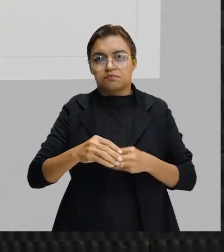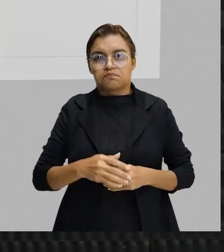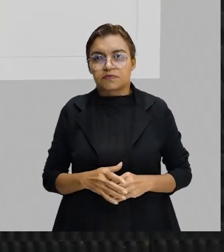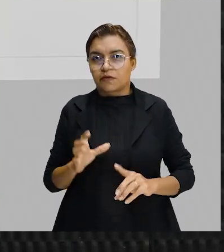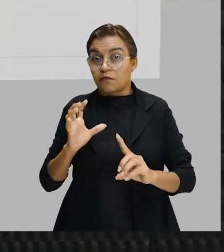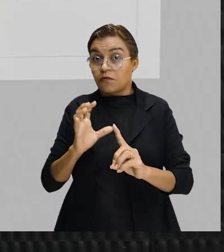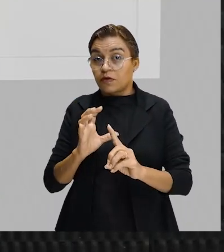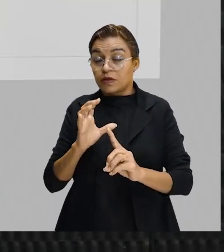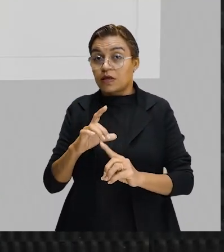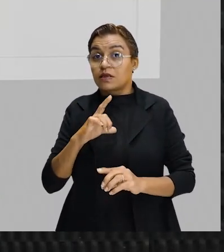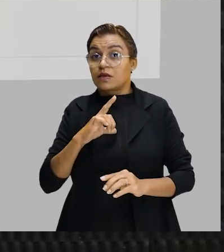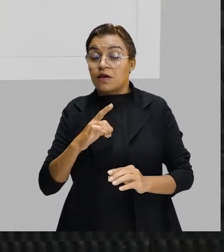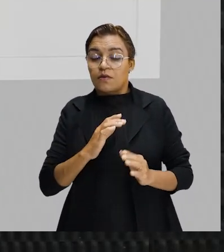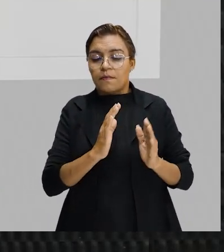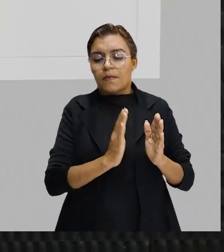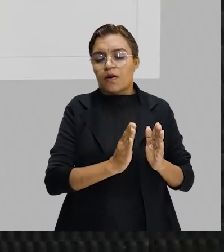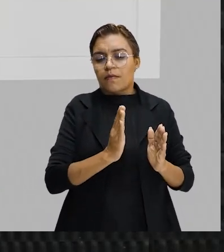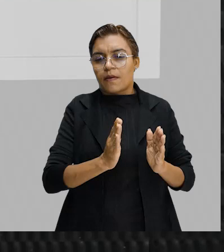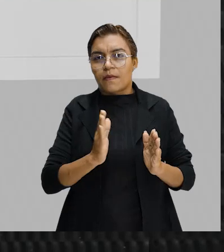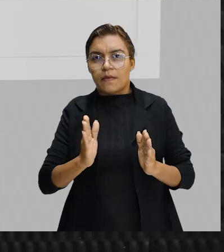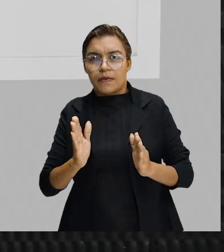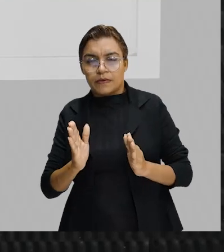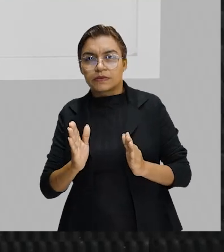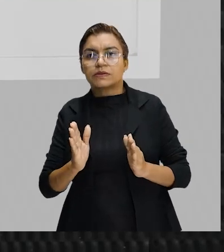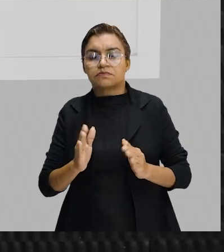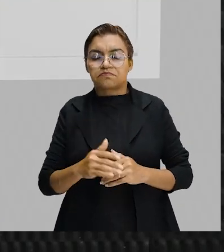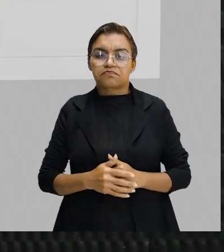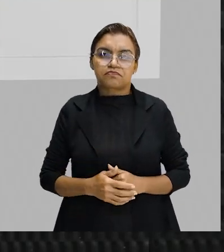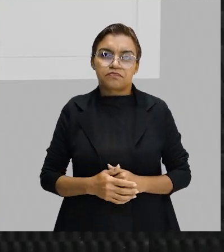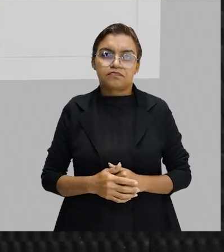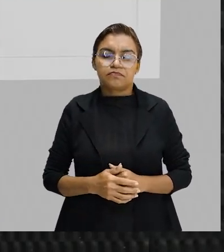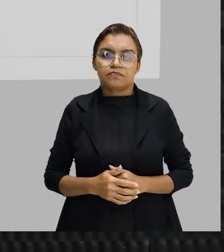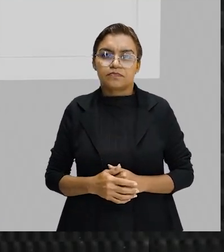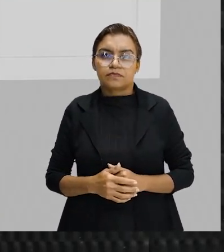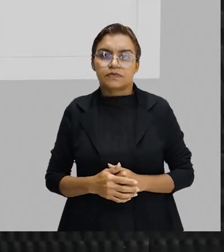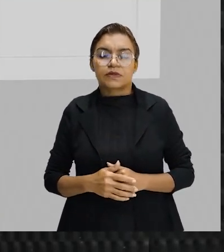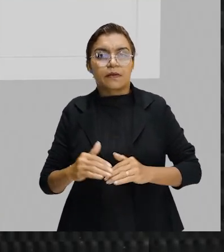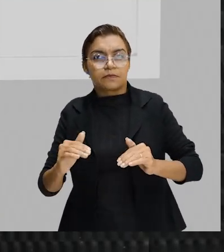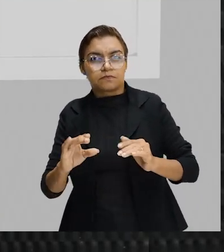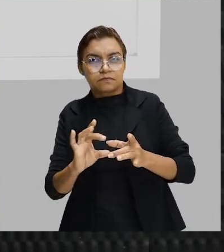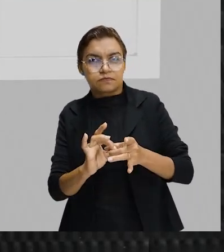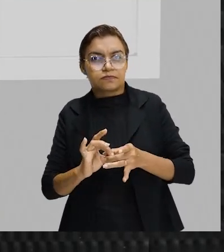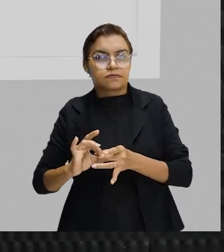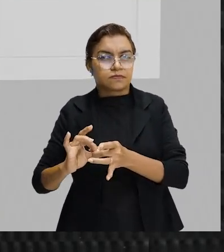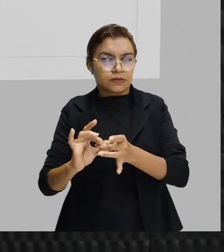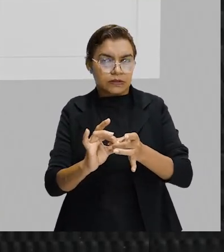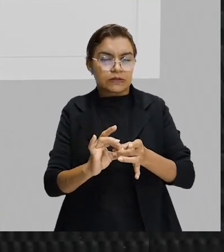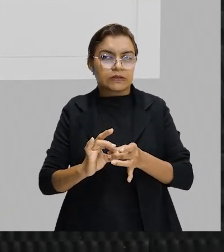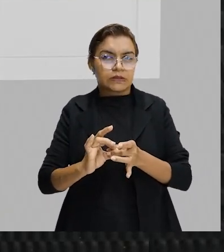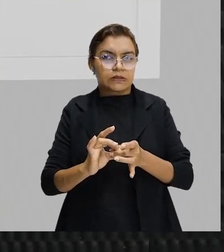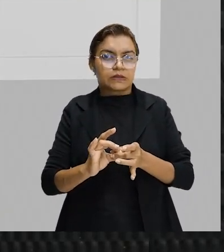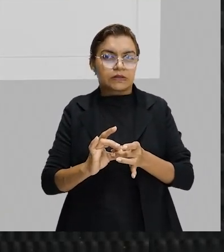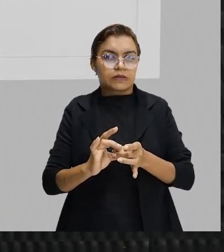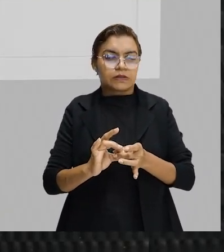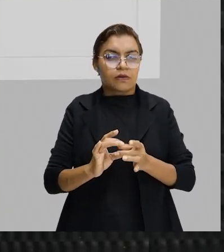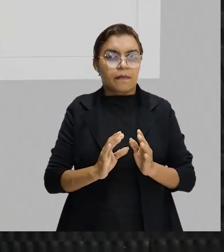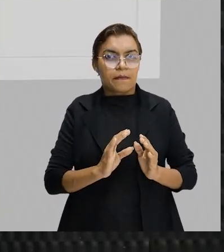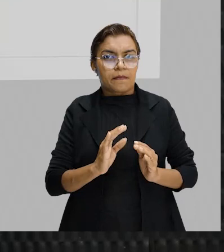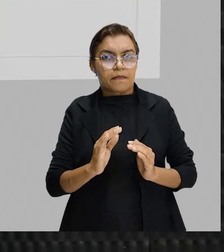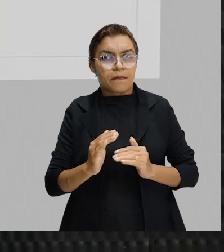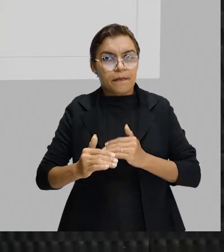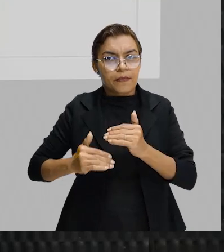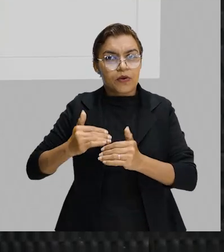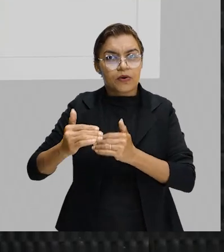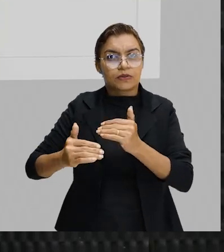Vai ter um processo de anexação, um processo de harmonização e sintonia com a cultura